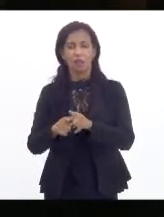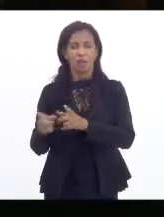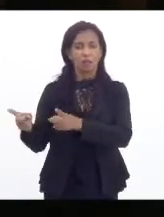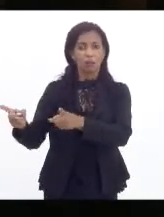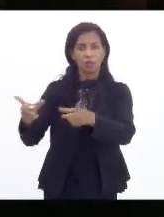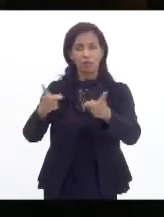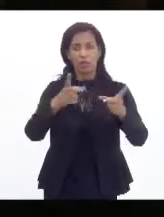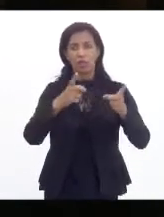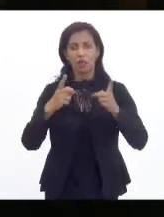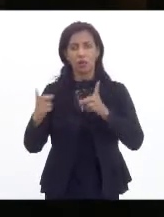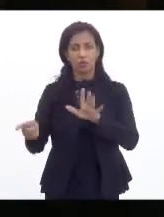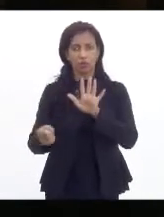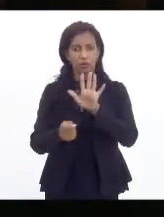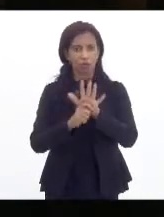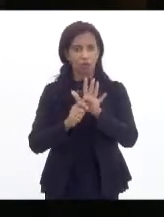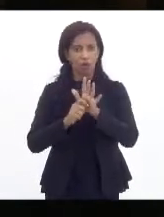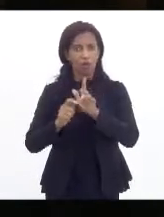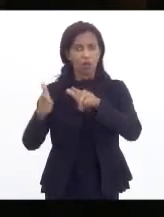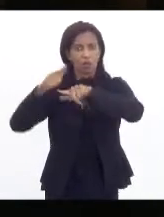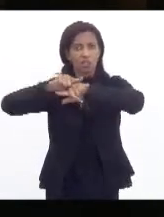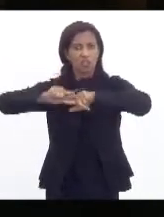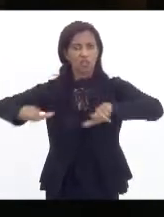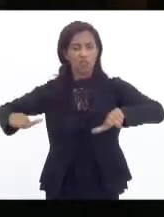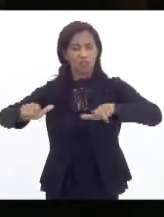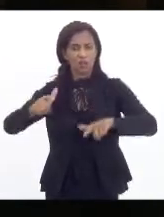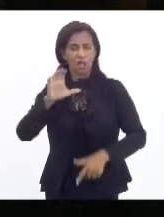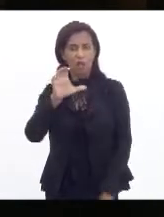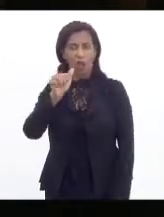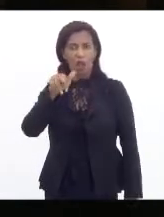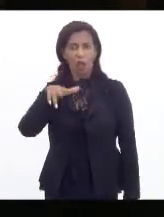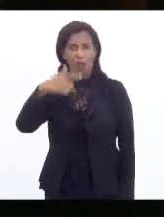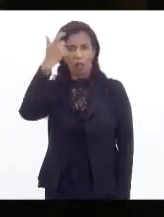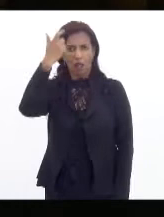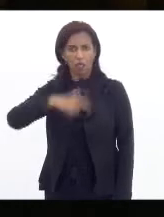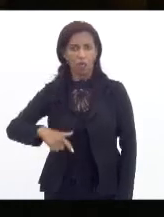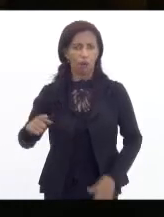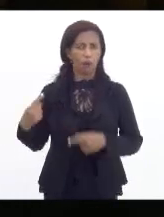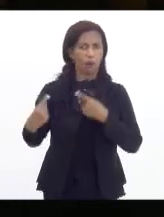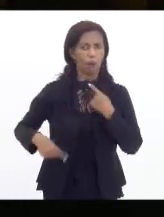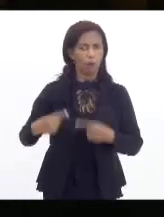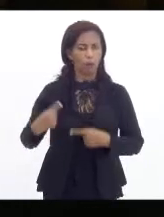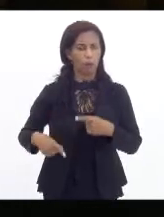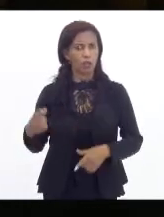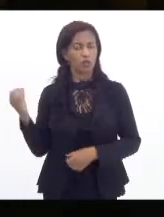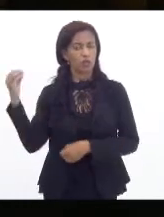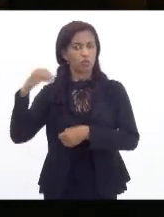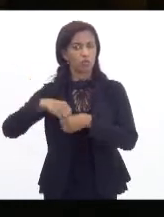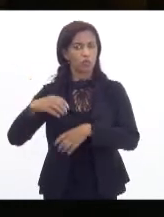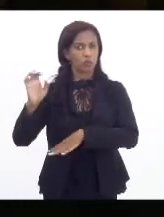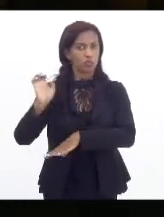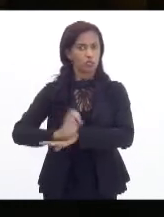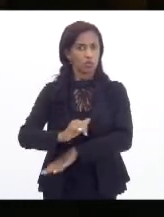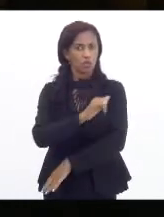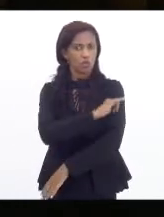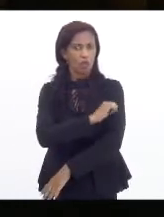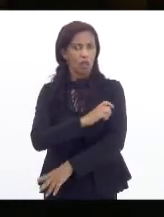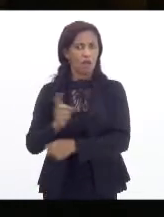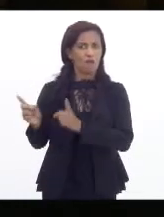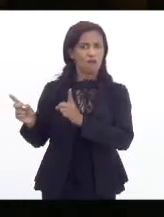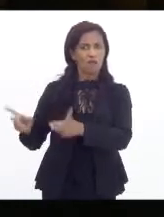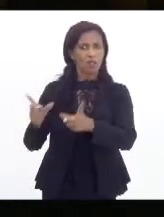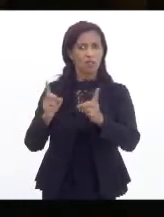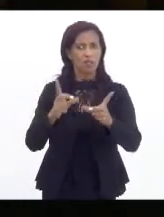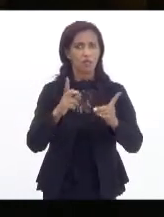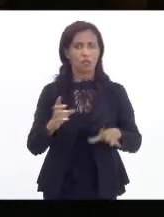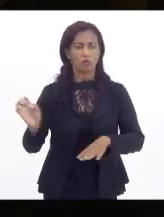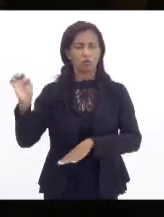de drogas, esvazia o caráter político que a milícia tem no estado do Rio de Janeiro, leiloando o